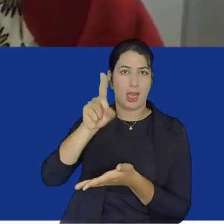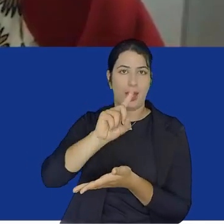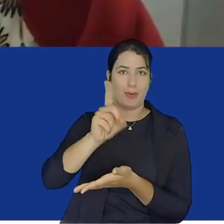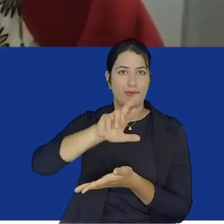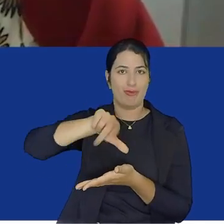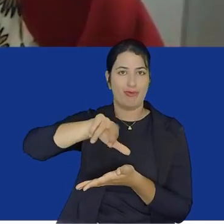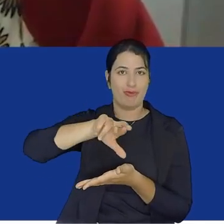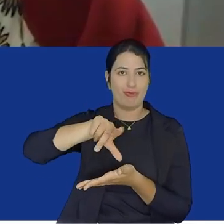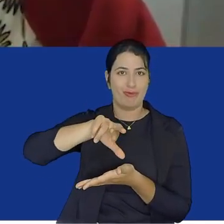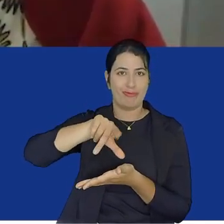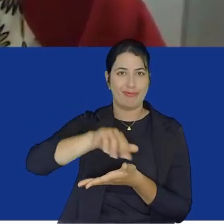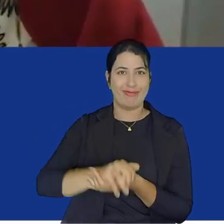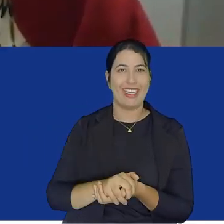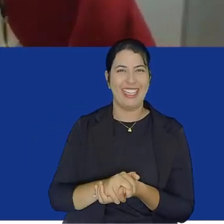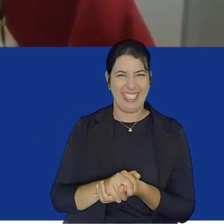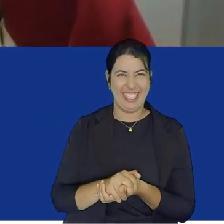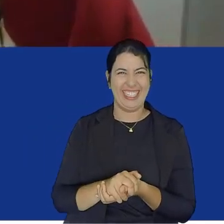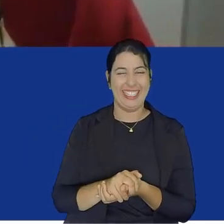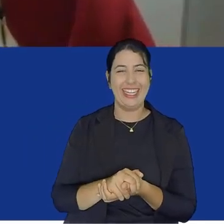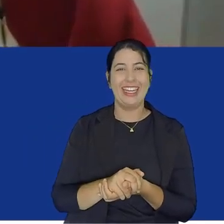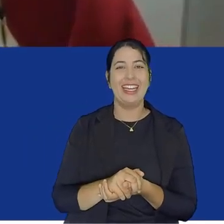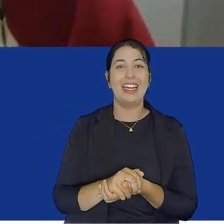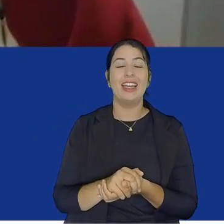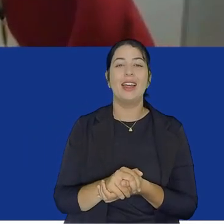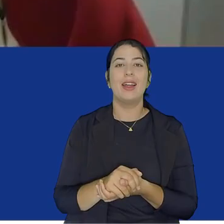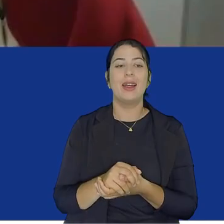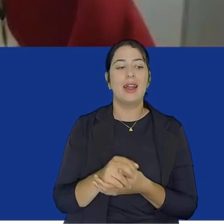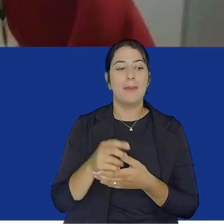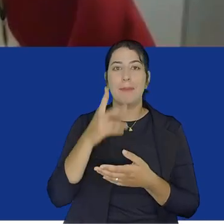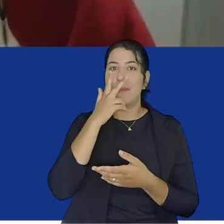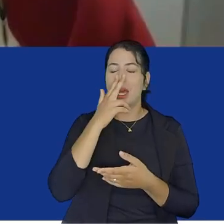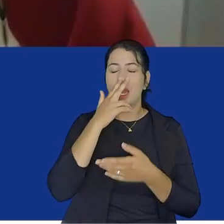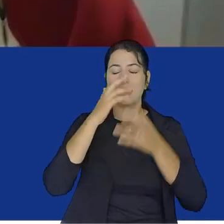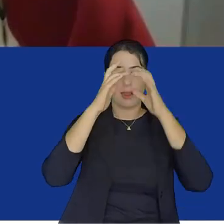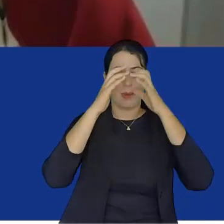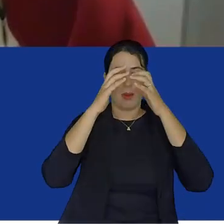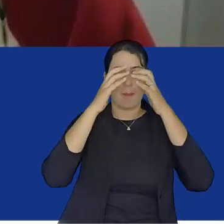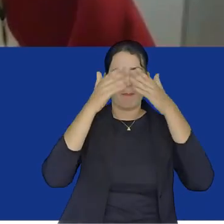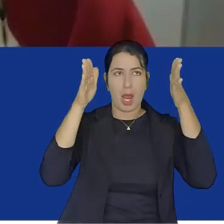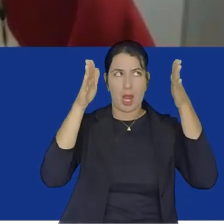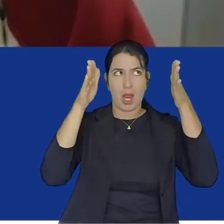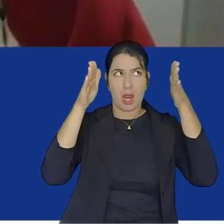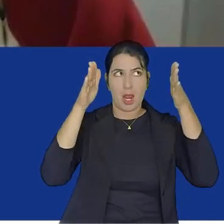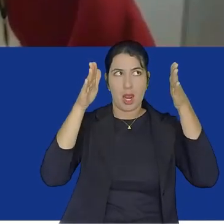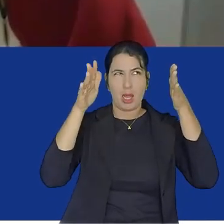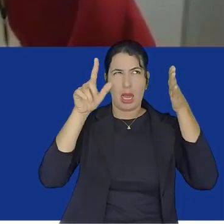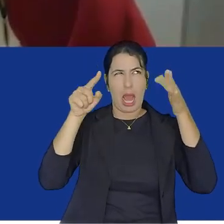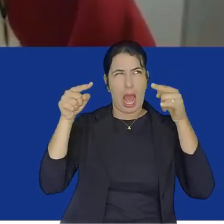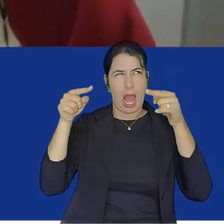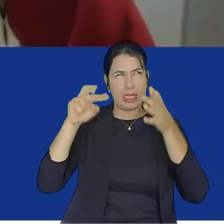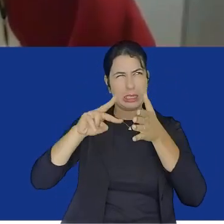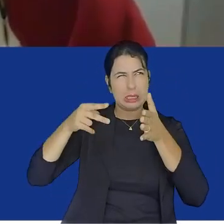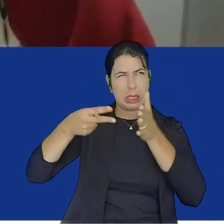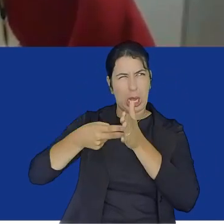E é muito louco, né? Porque romper com isso dentro da nossa cabeça é difícil, porque é cultural. E